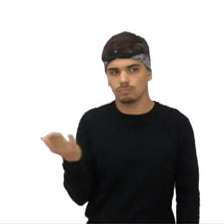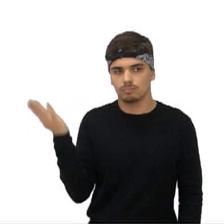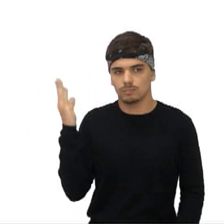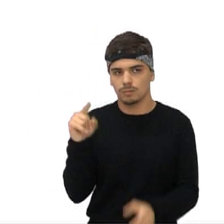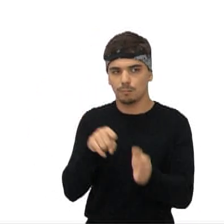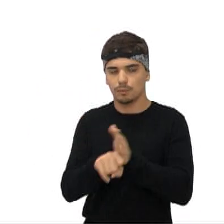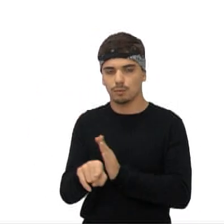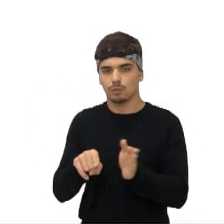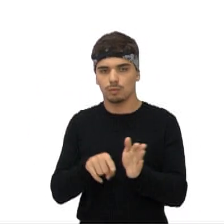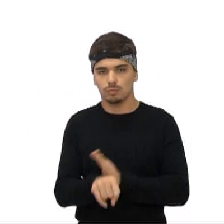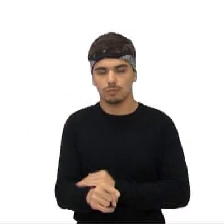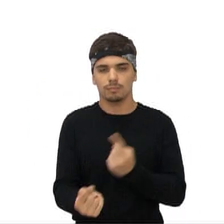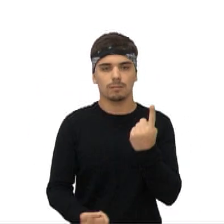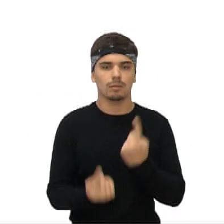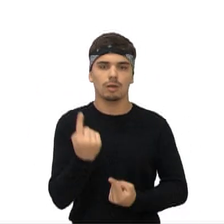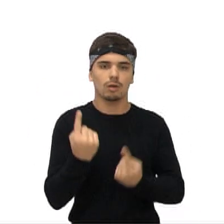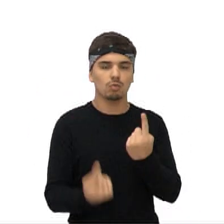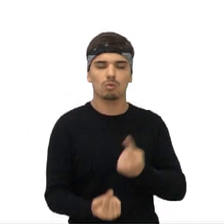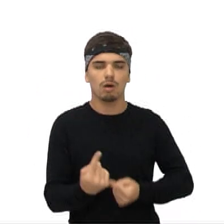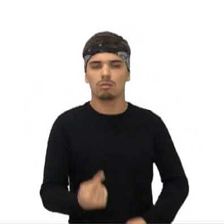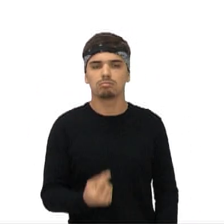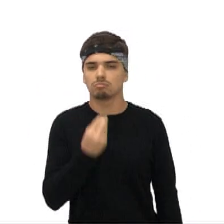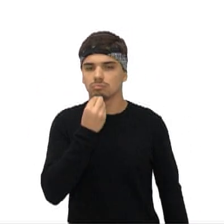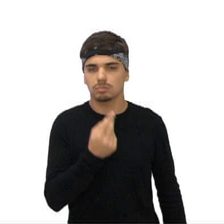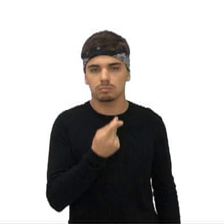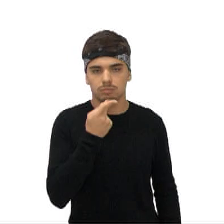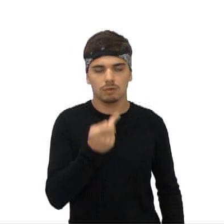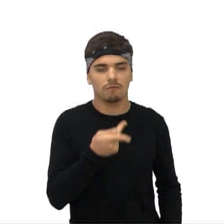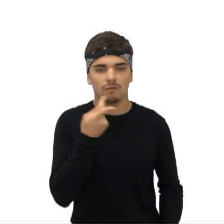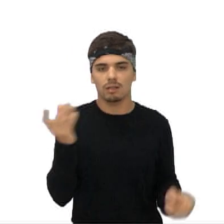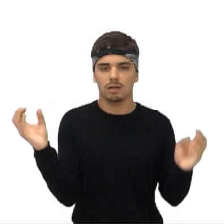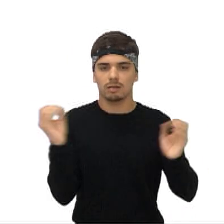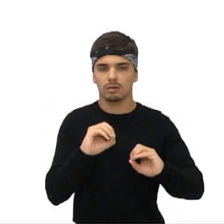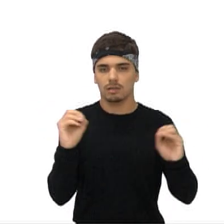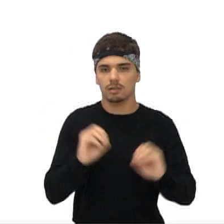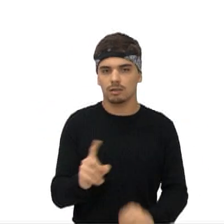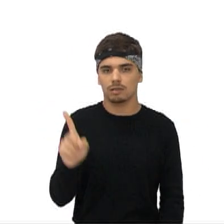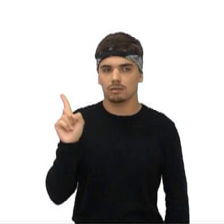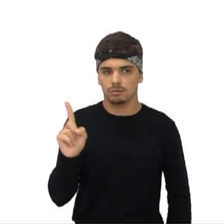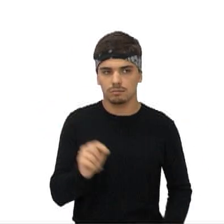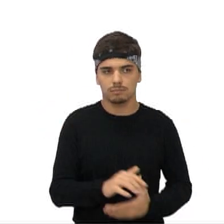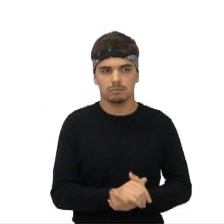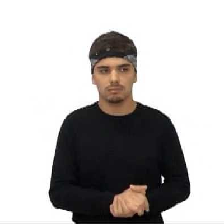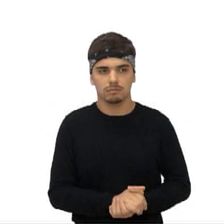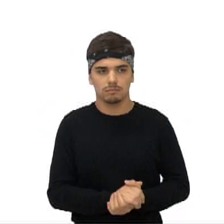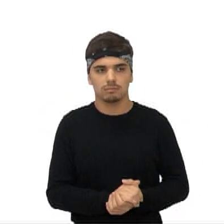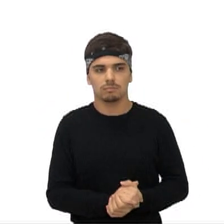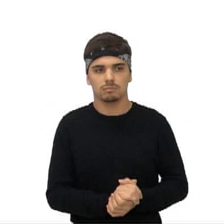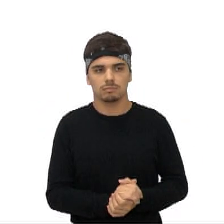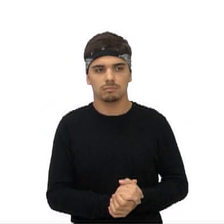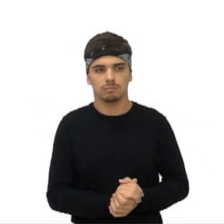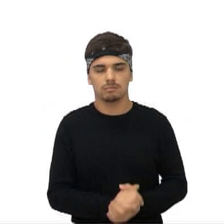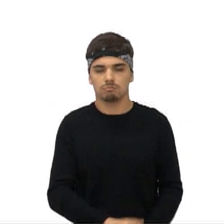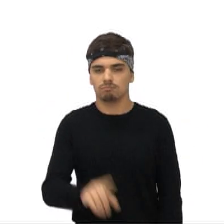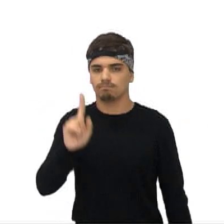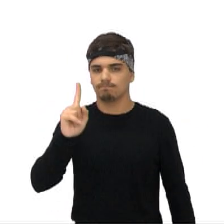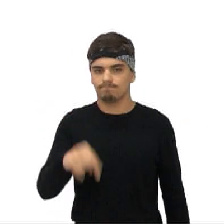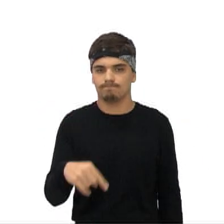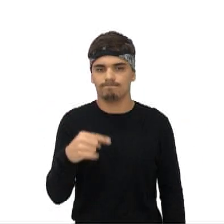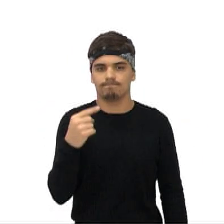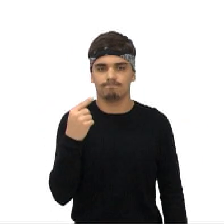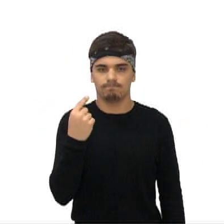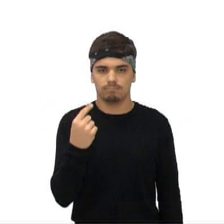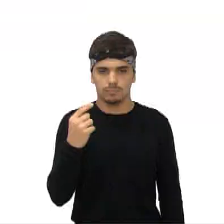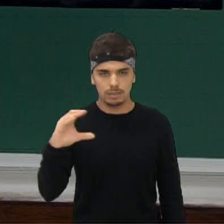pergunta. Qual a probabilidade dele não falar nenhum desses idiomas? Então, a letra correta é a